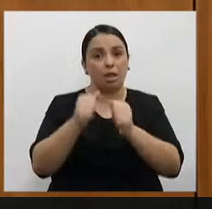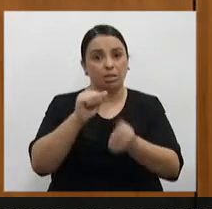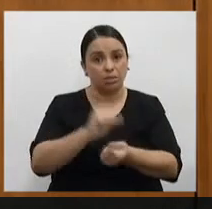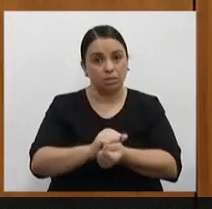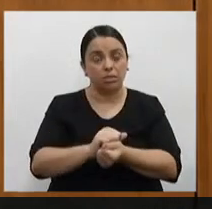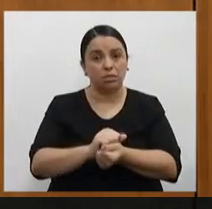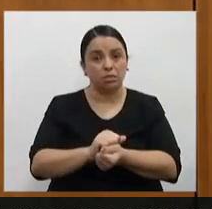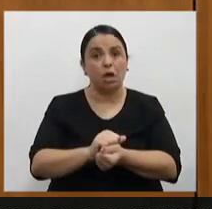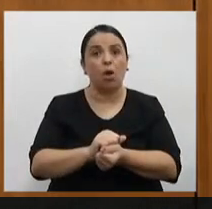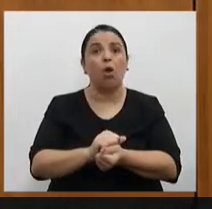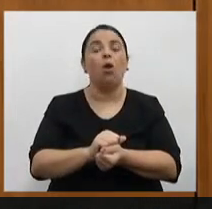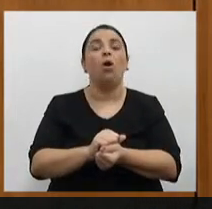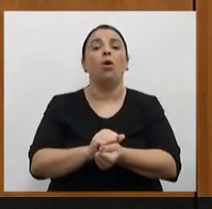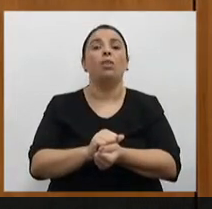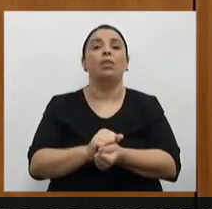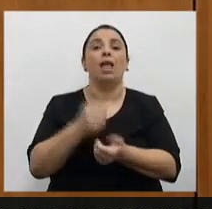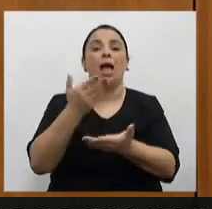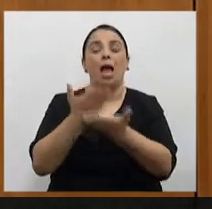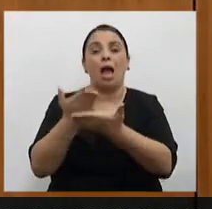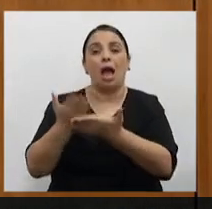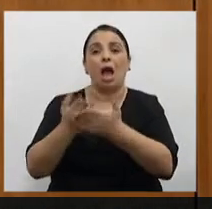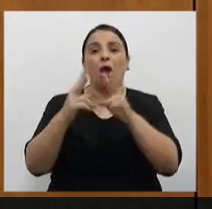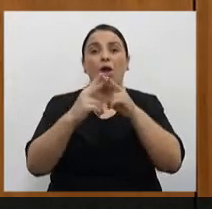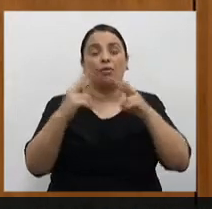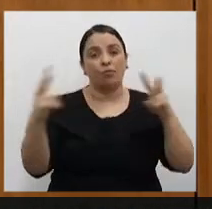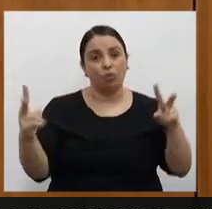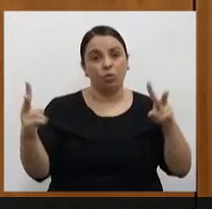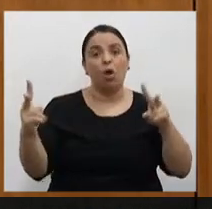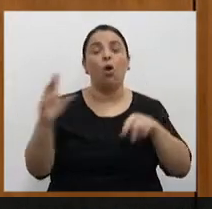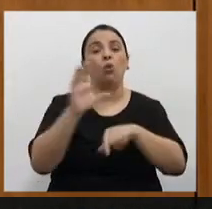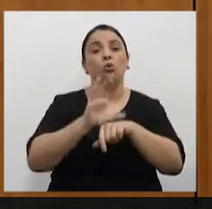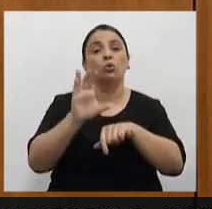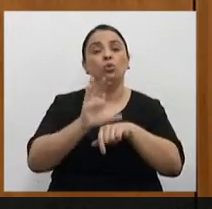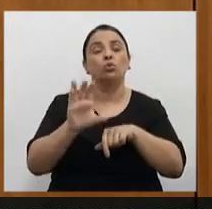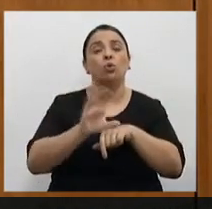aulas remotas dos cursos ofertados pela instituição,